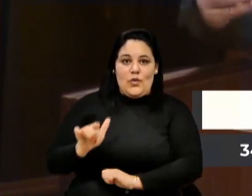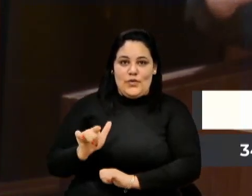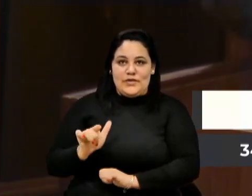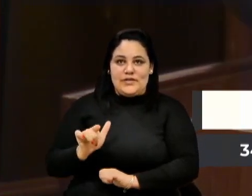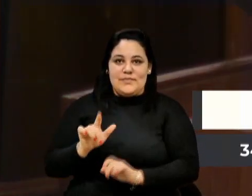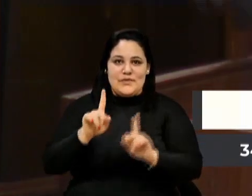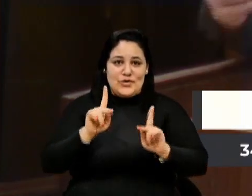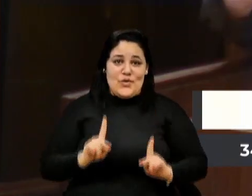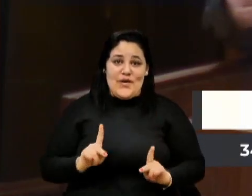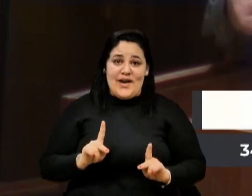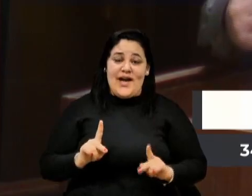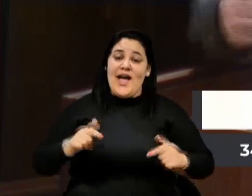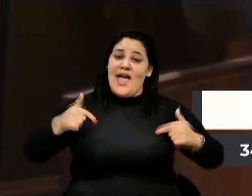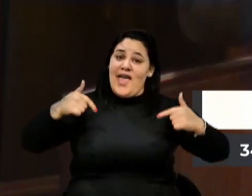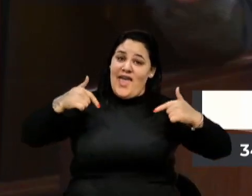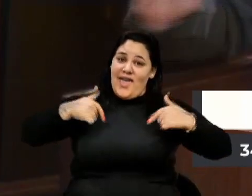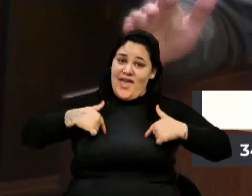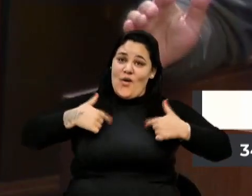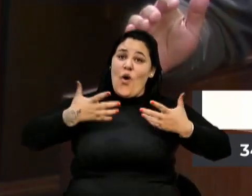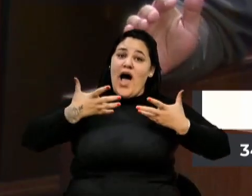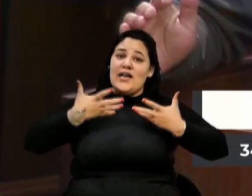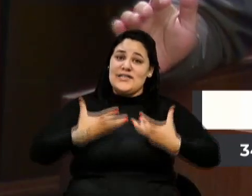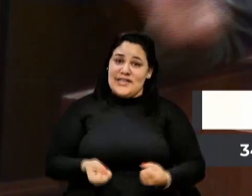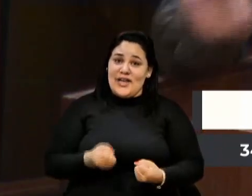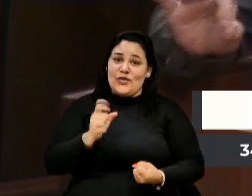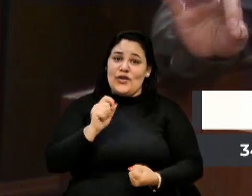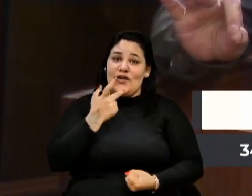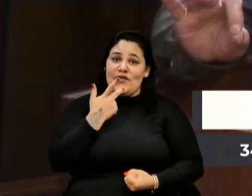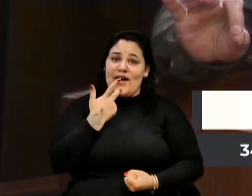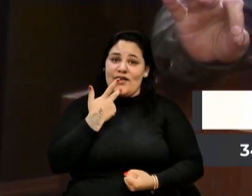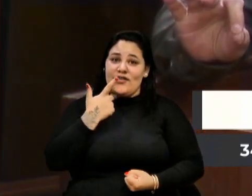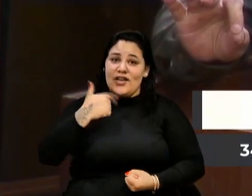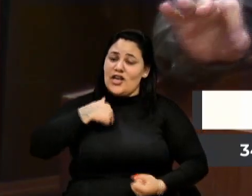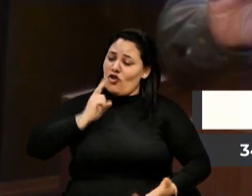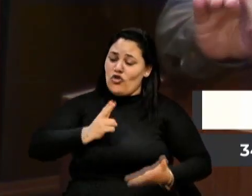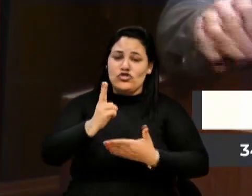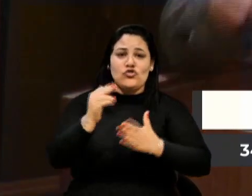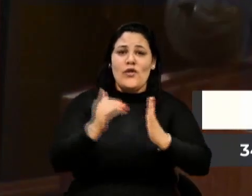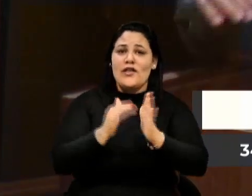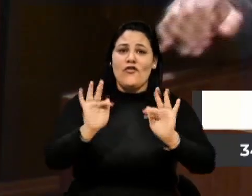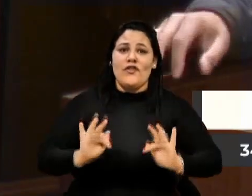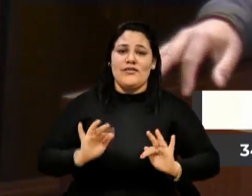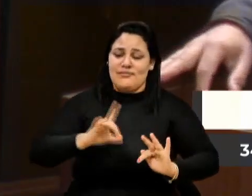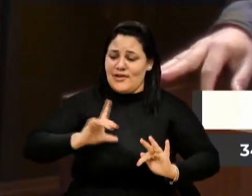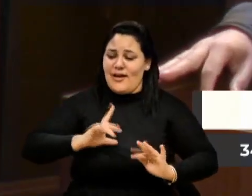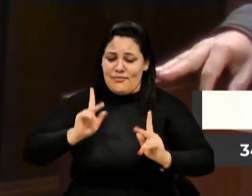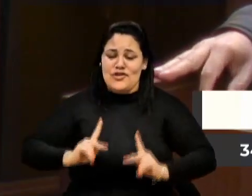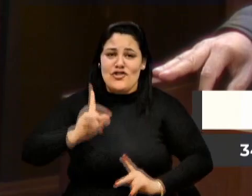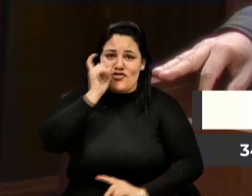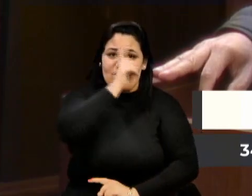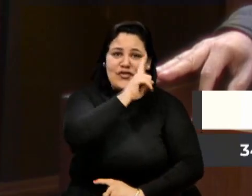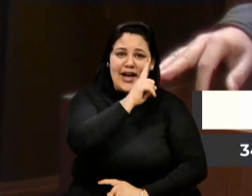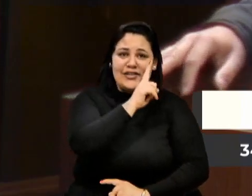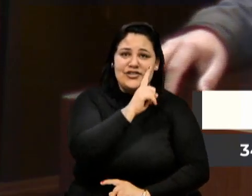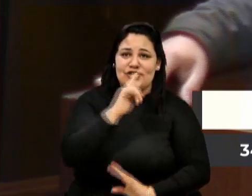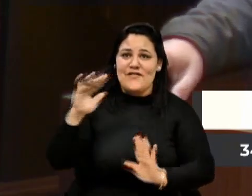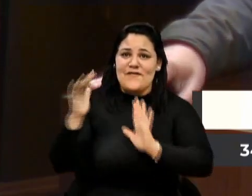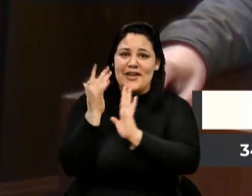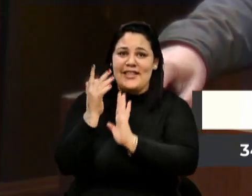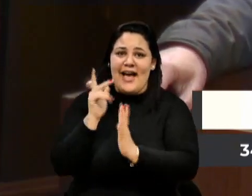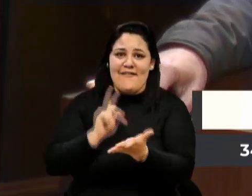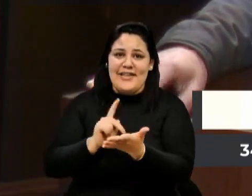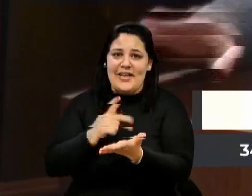tenho posição e banco as minhas posições do início até o final. Tem gente que tem dificuldade, eu não. Eu sempre tenho e